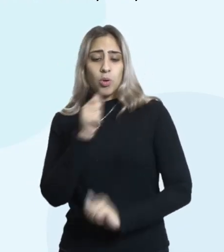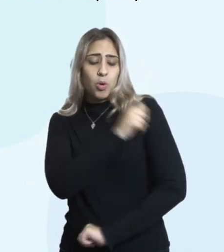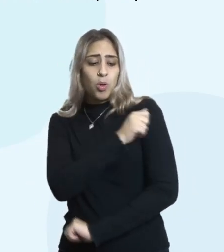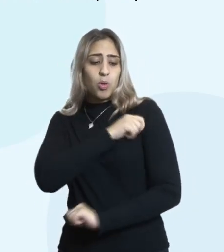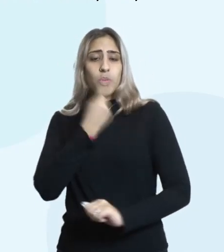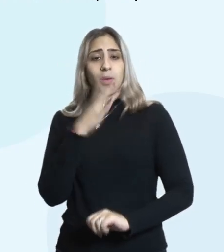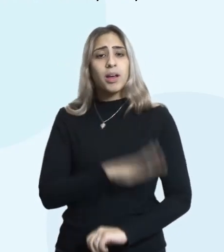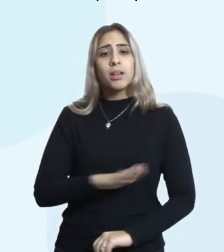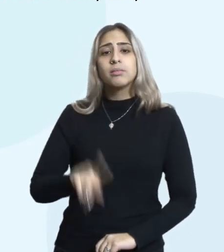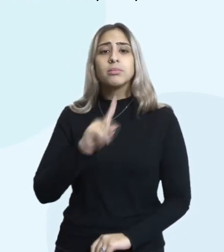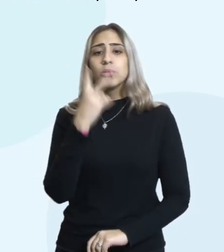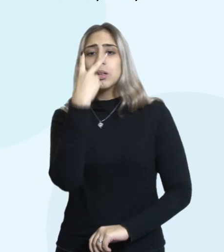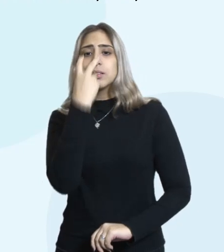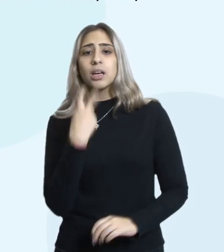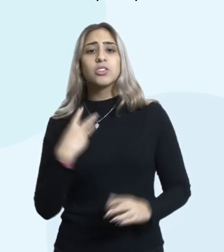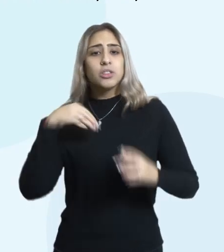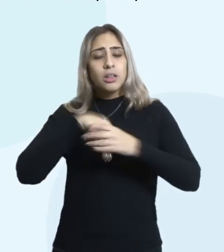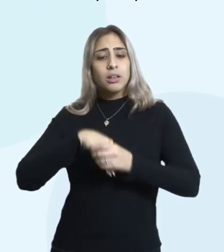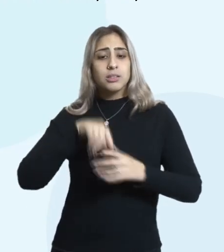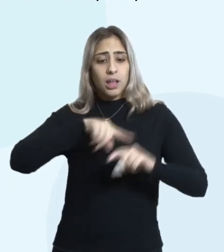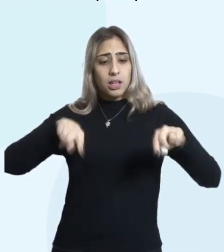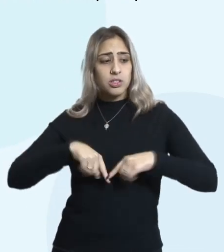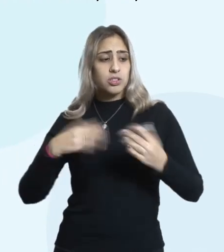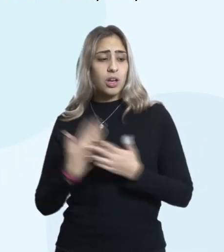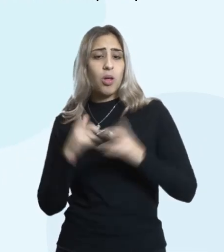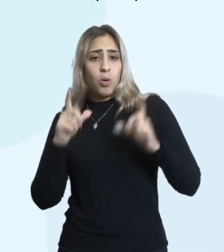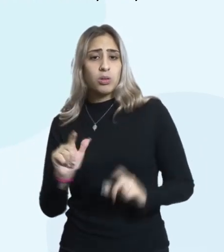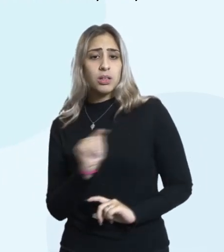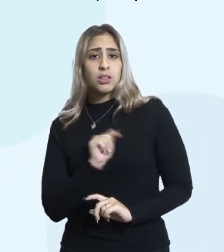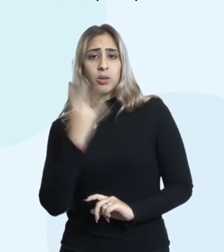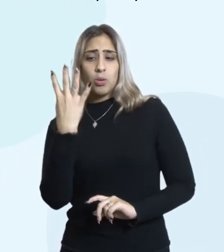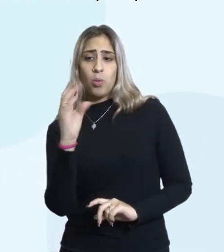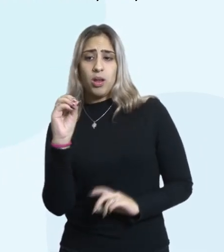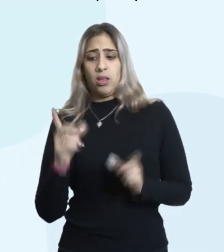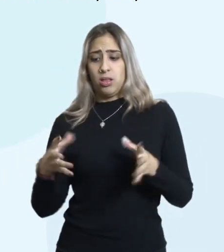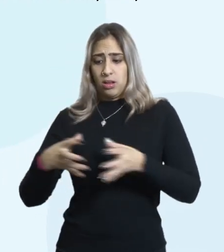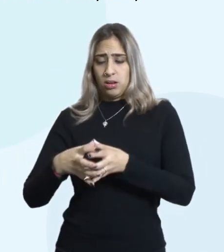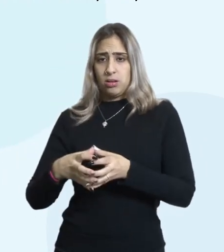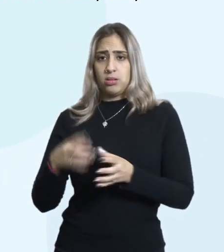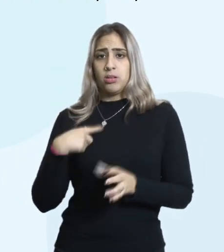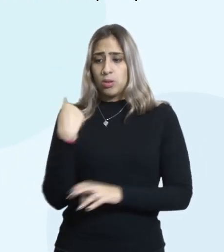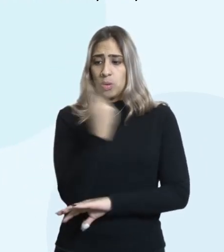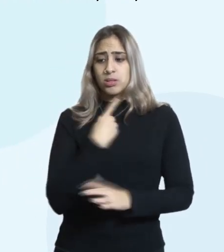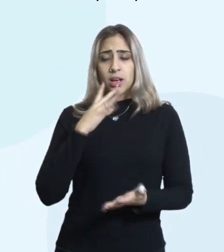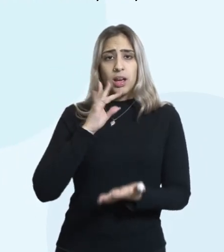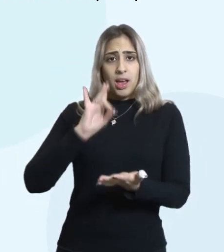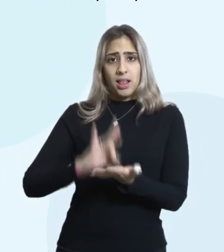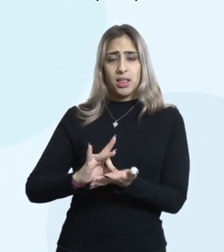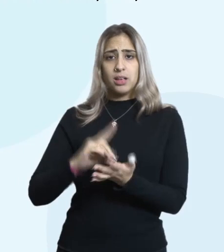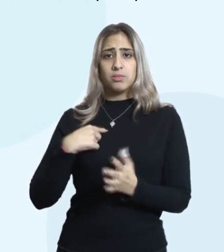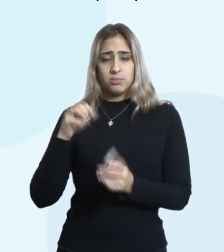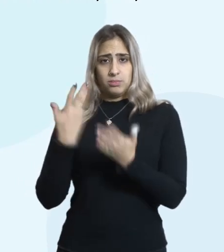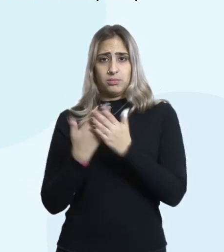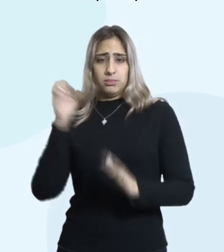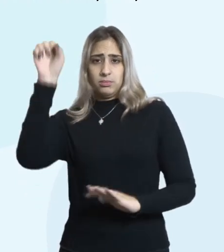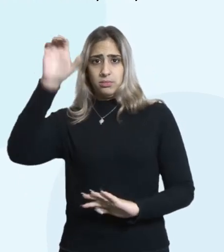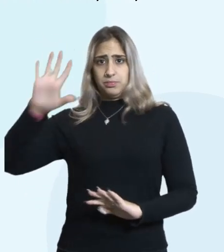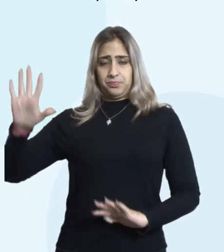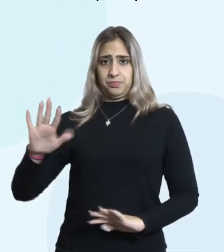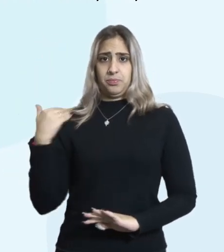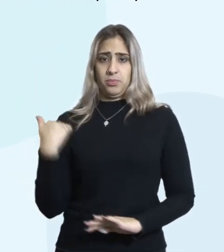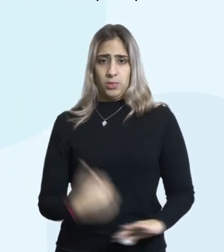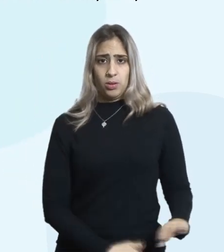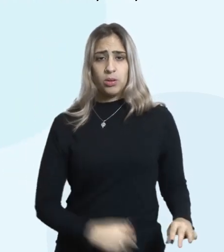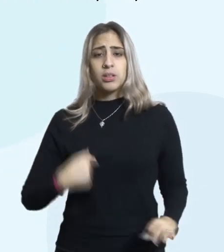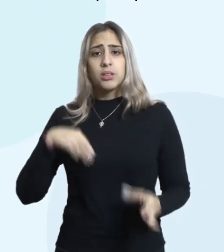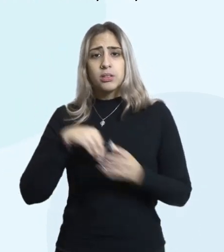criança que não enxerga e que está na sala de aula, onde tem 40 alunos, que é a nossa realidade, né, de escola do Estado, o professor passando a